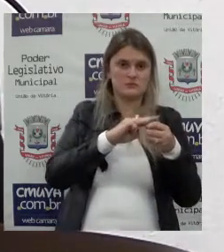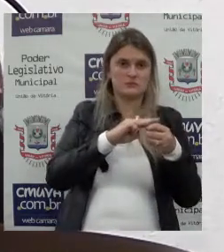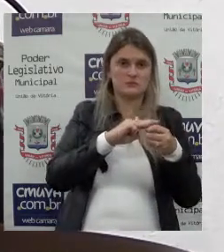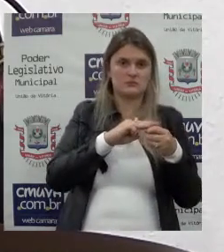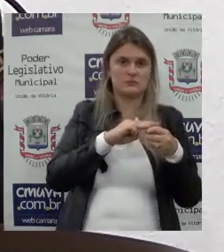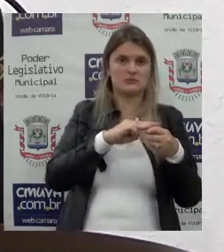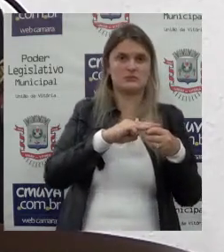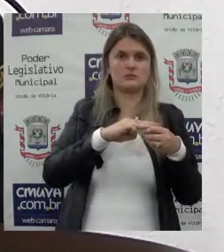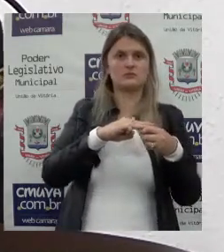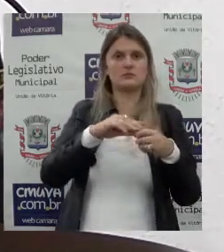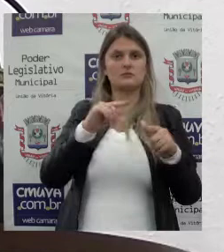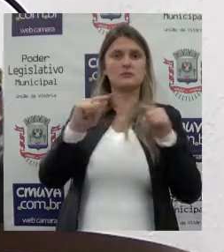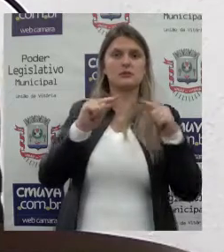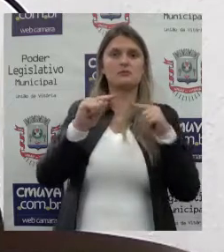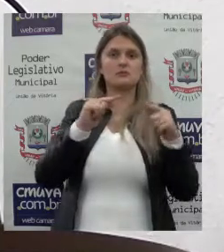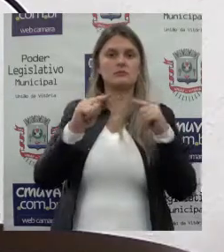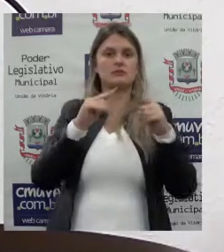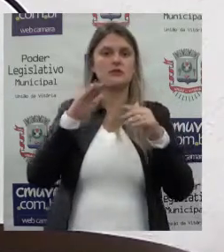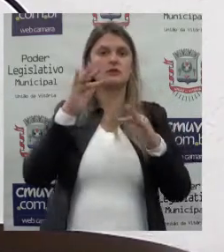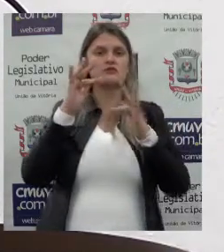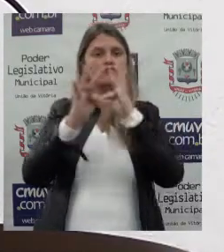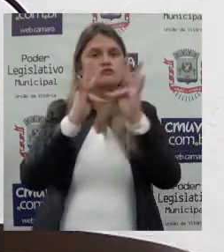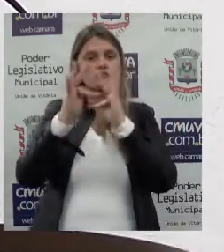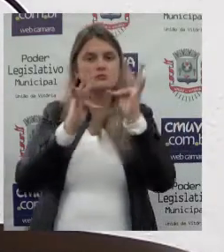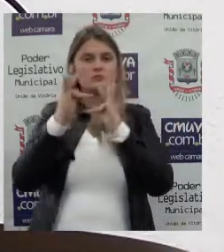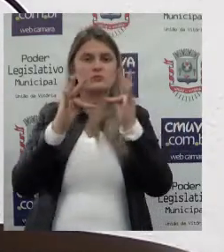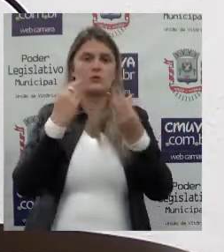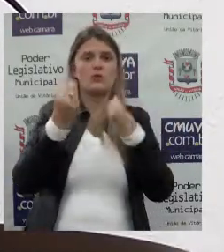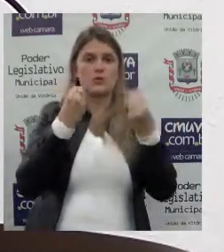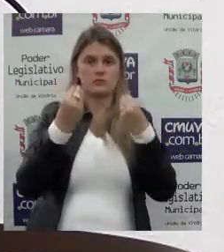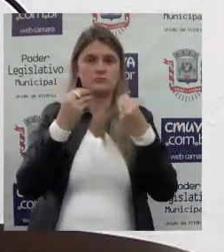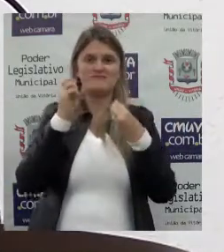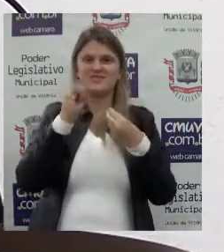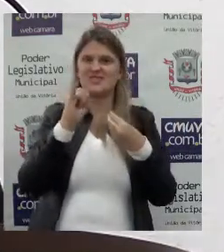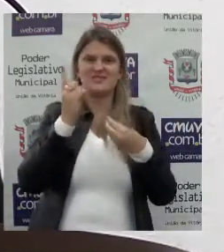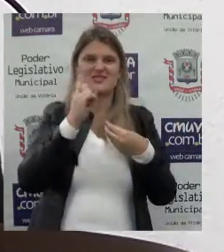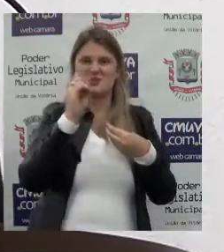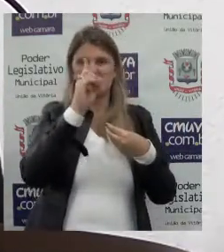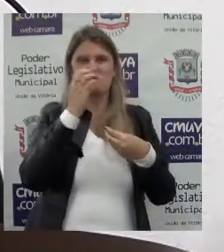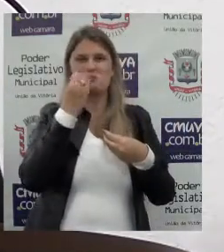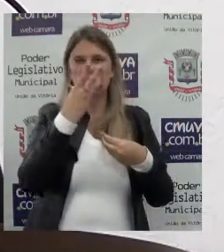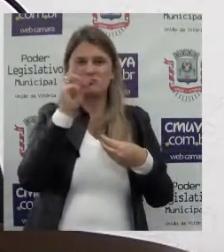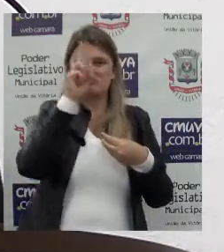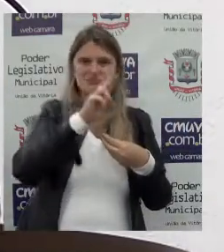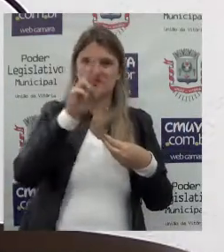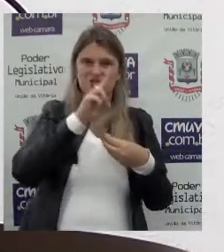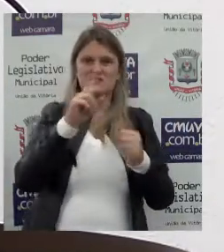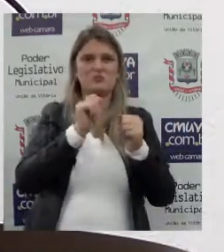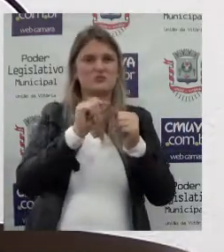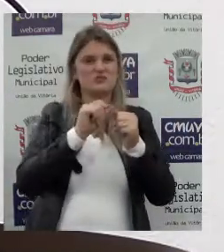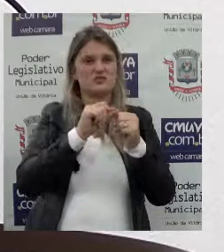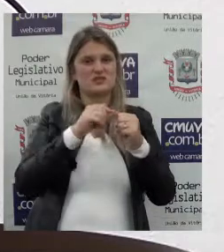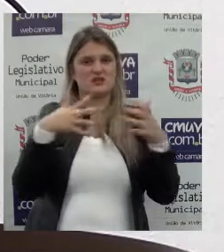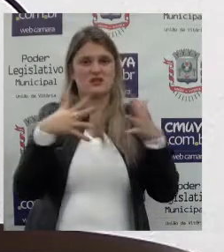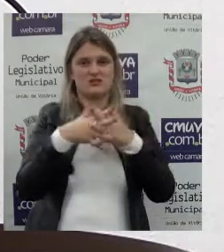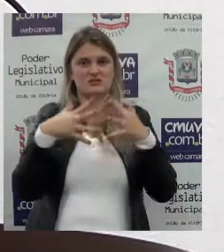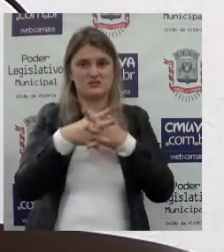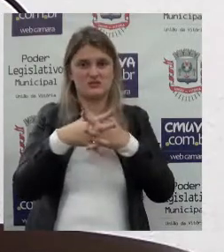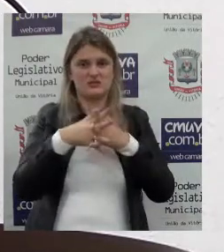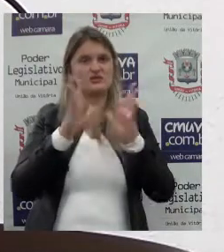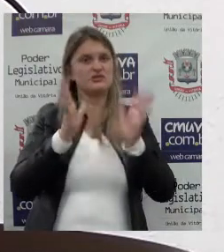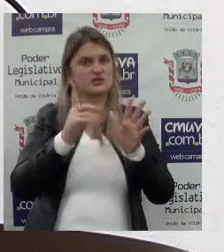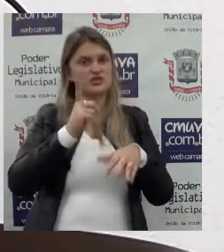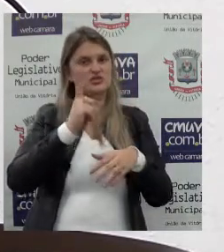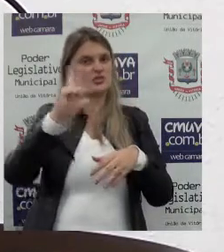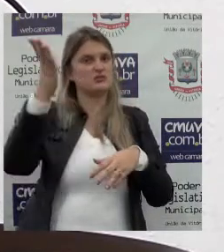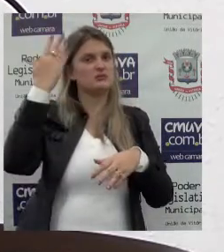policiais municipais, né, exercendo uma função de autoridade policial. se ela for mal usada, ela pode trazer problema.